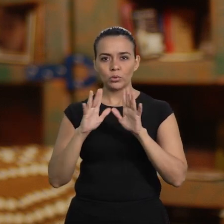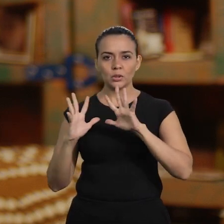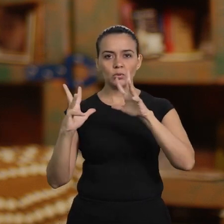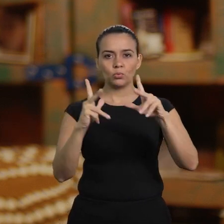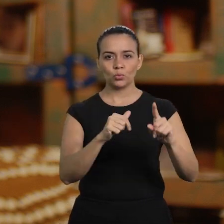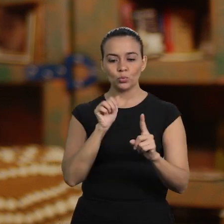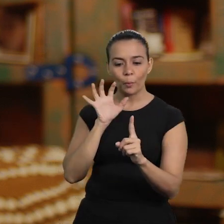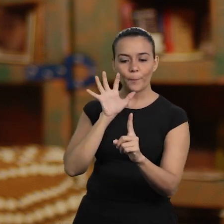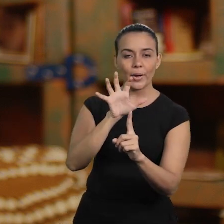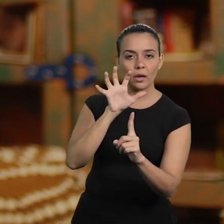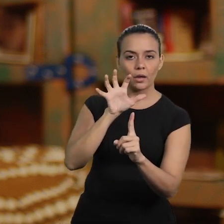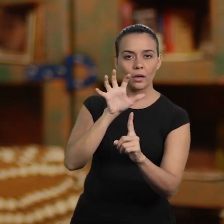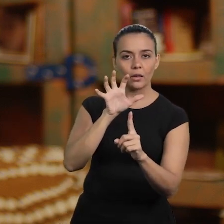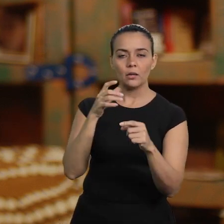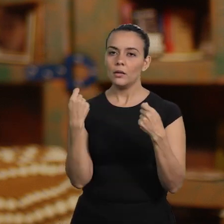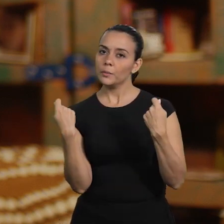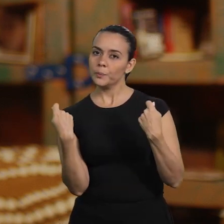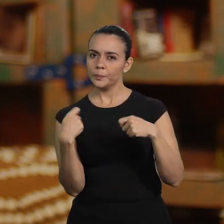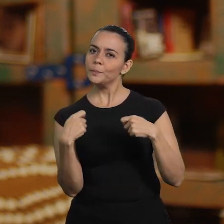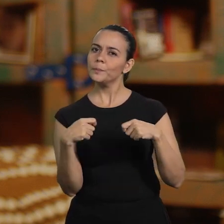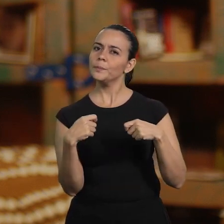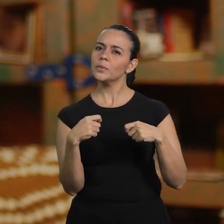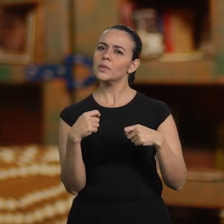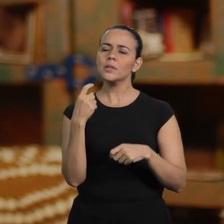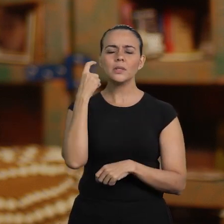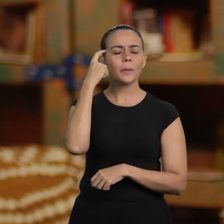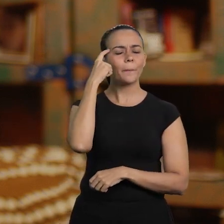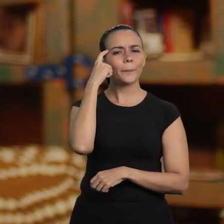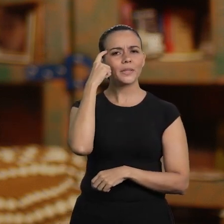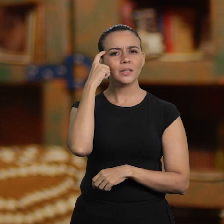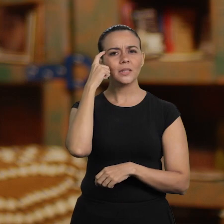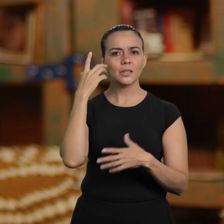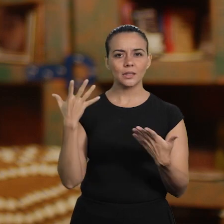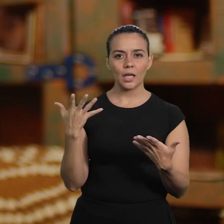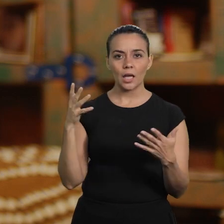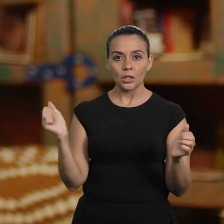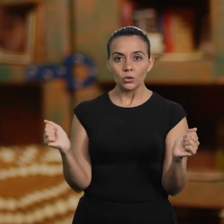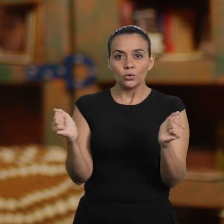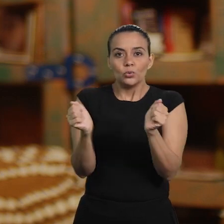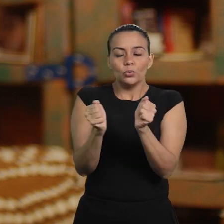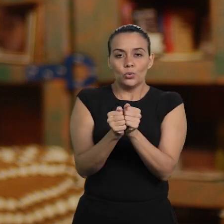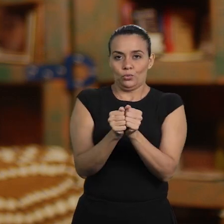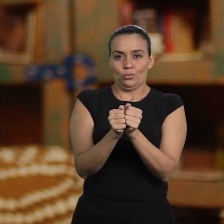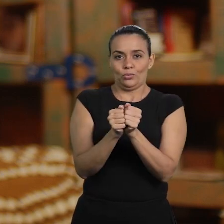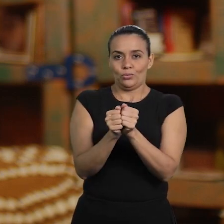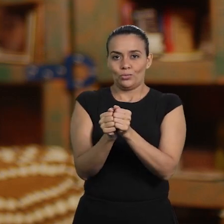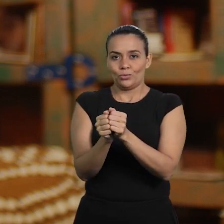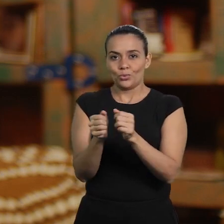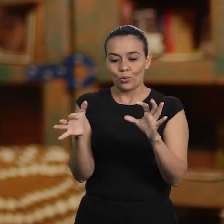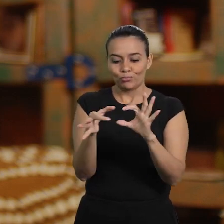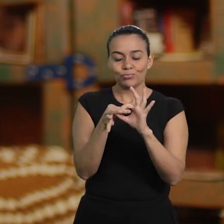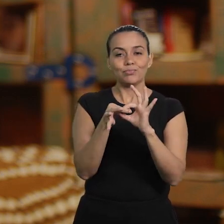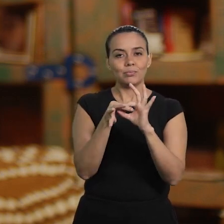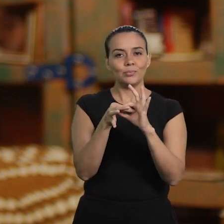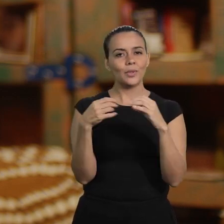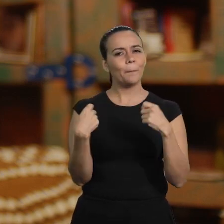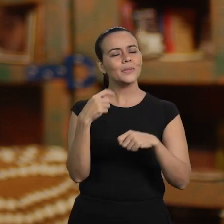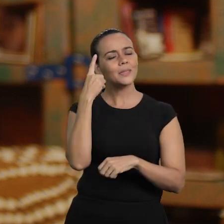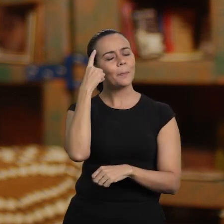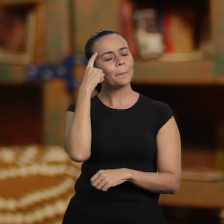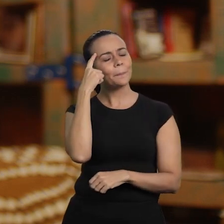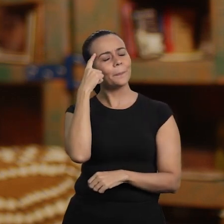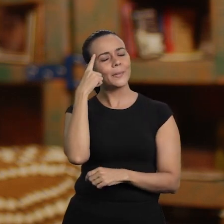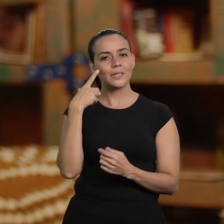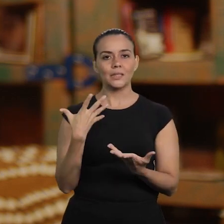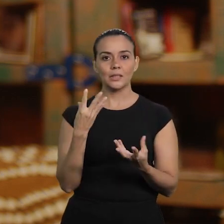a gente tem que realmente se colocar como pares numa co-realização. E, principalmente, pensar como é